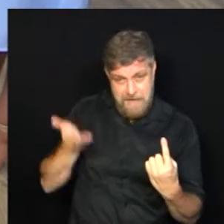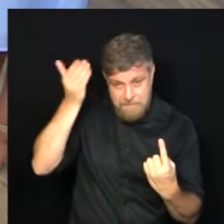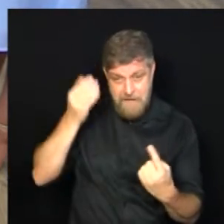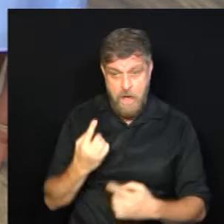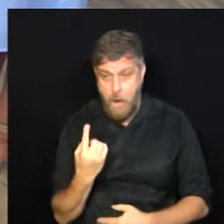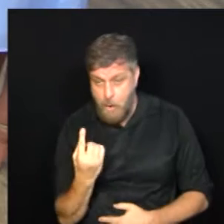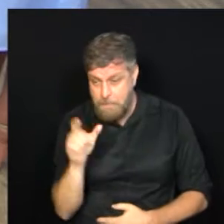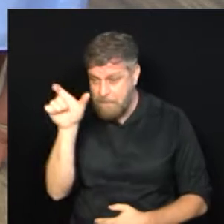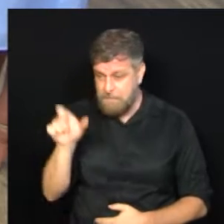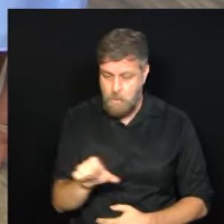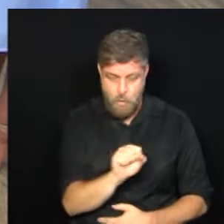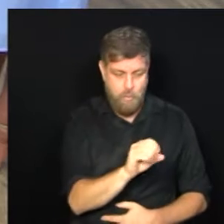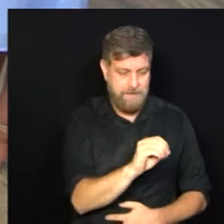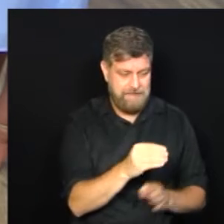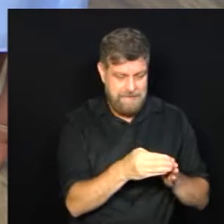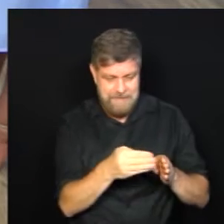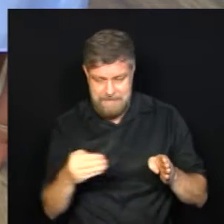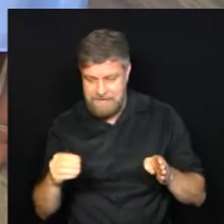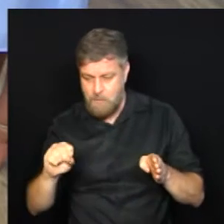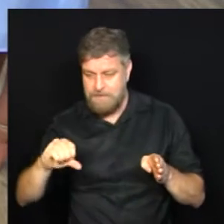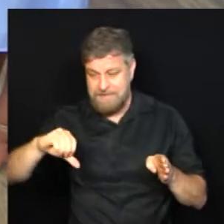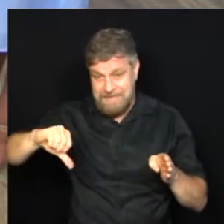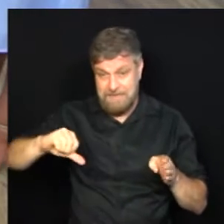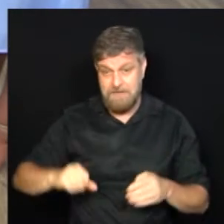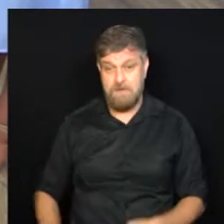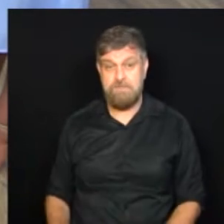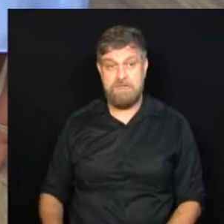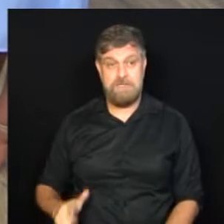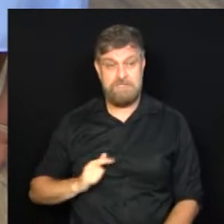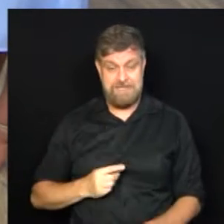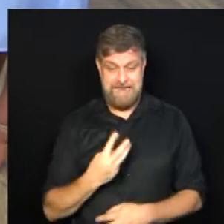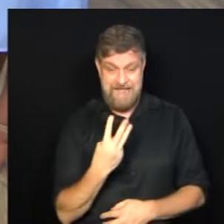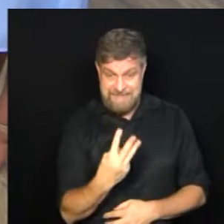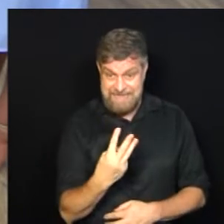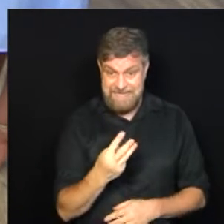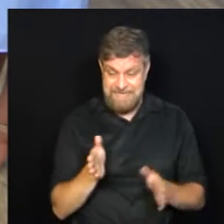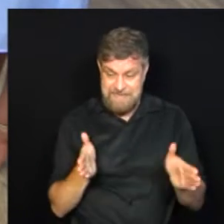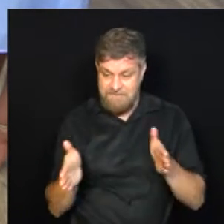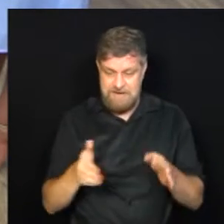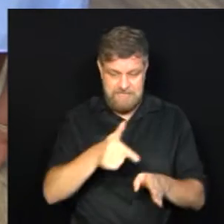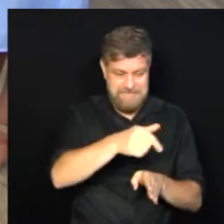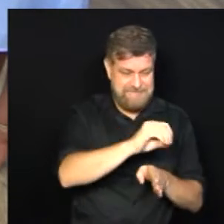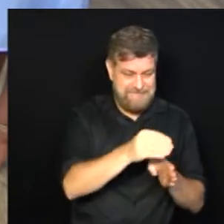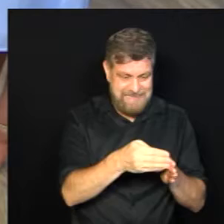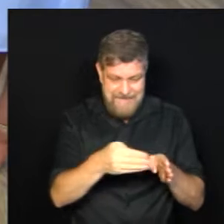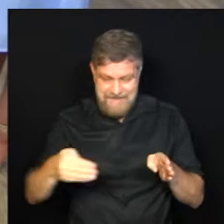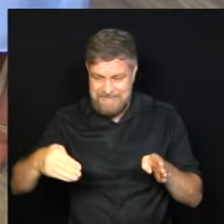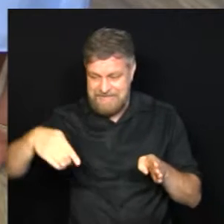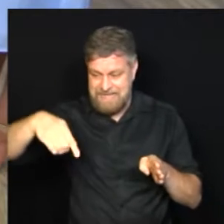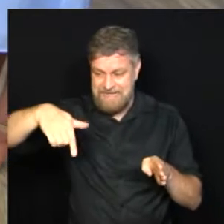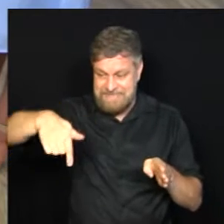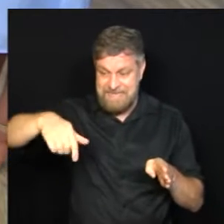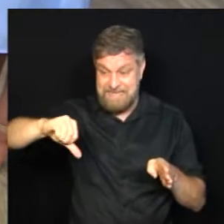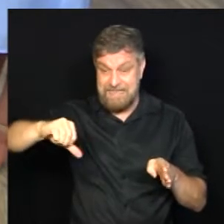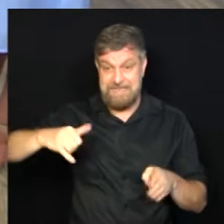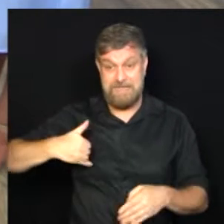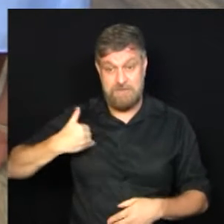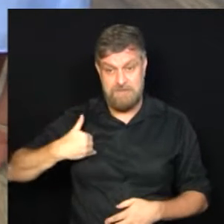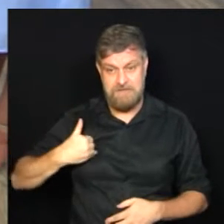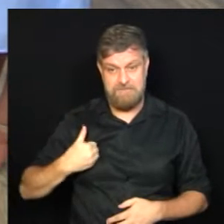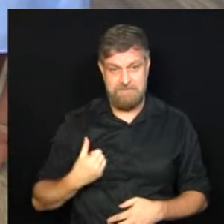uma entre 80 e 89, 3 entre 70 e 79, 6